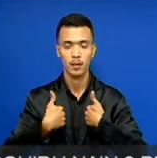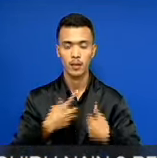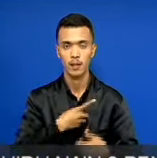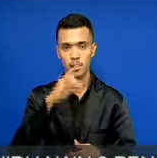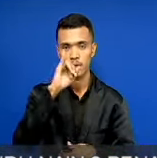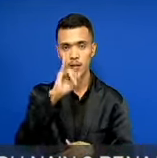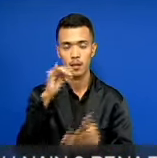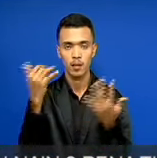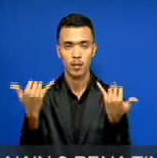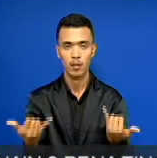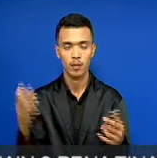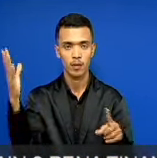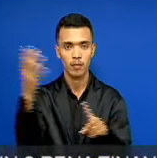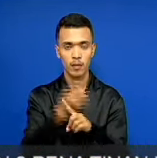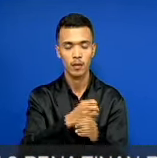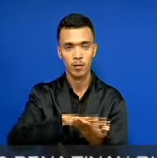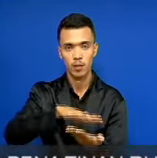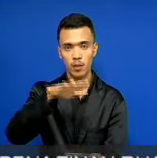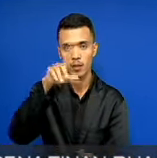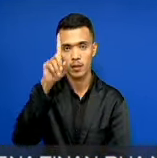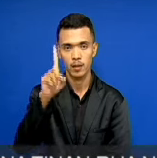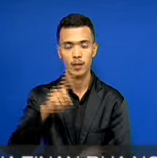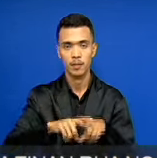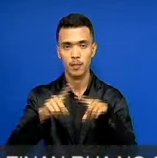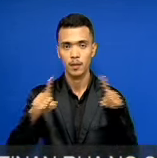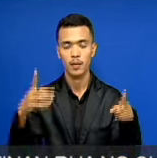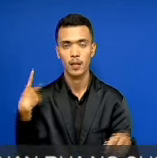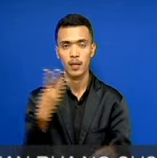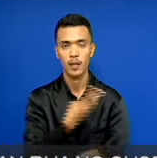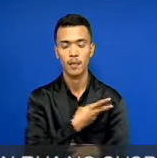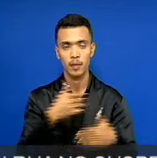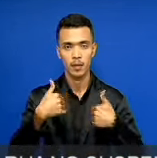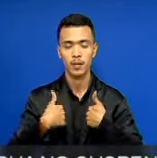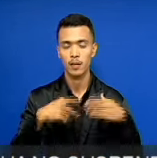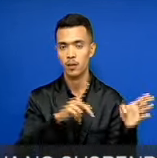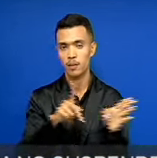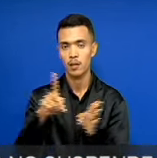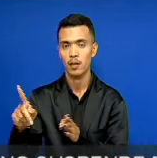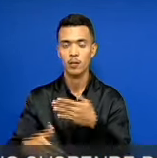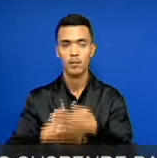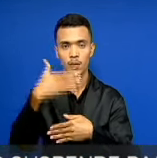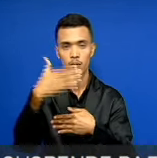hela tonelada ida. Mabe ami be plano. Bawa ami atola